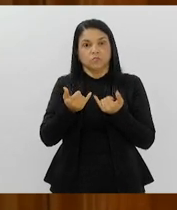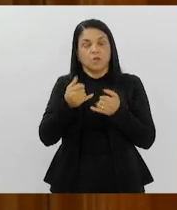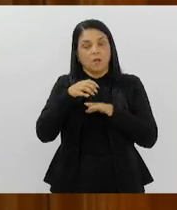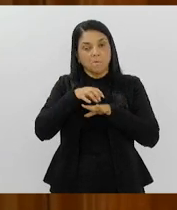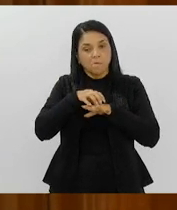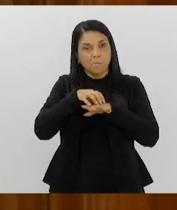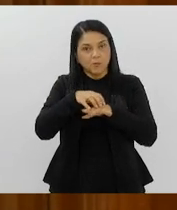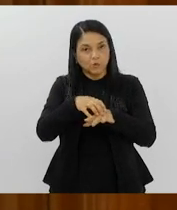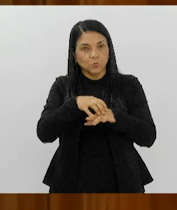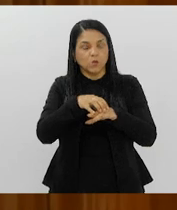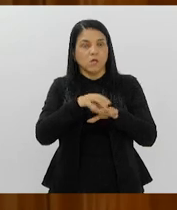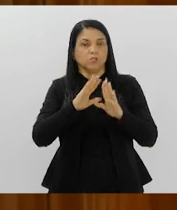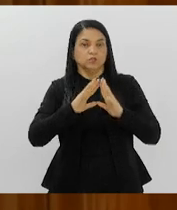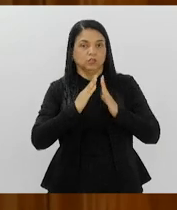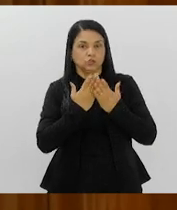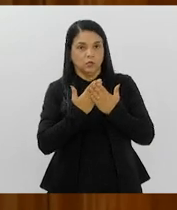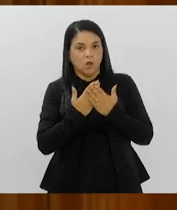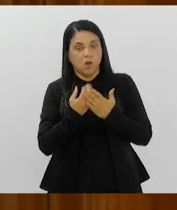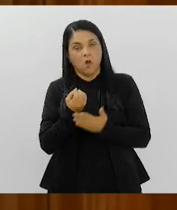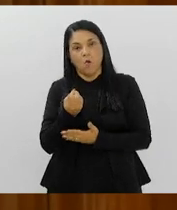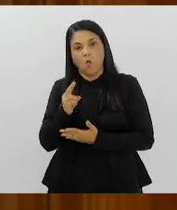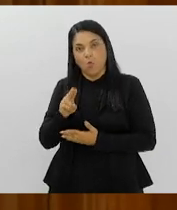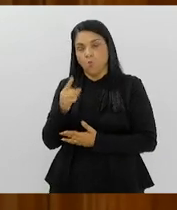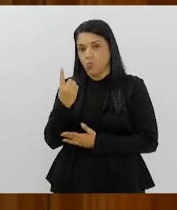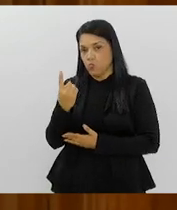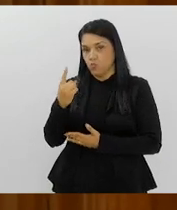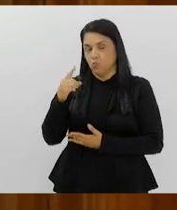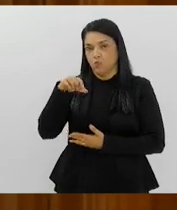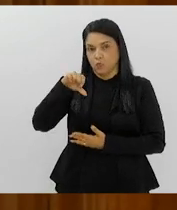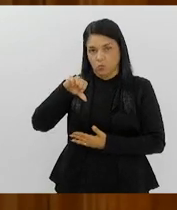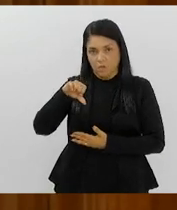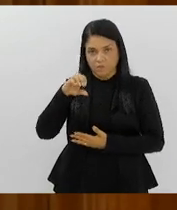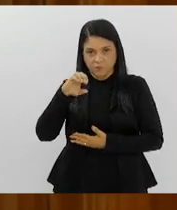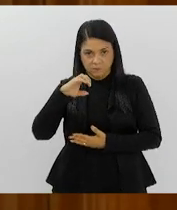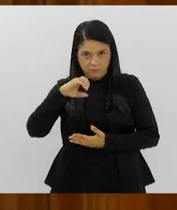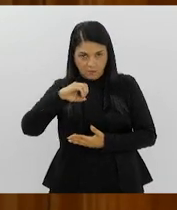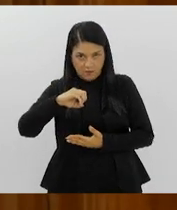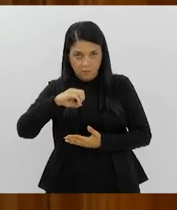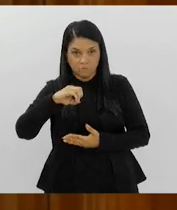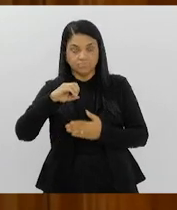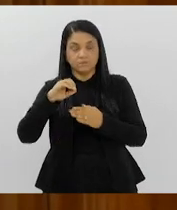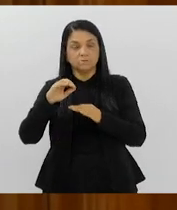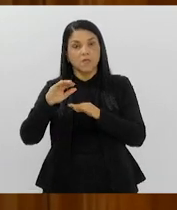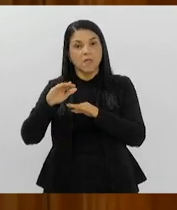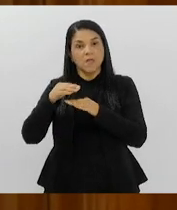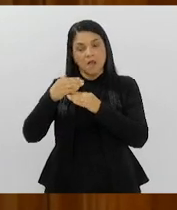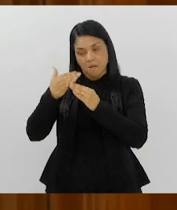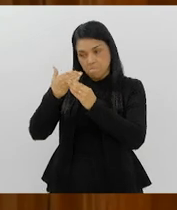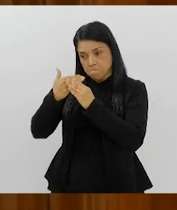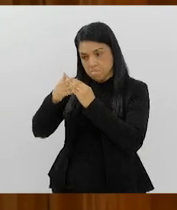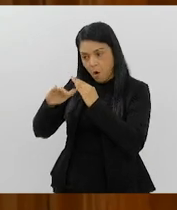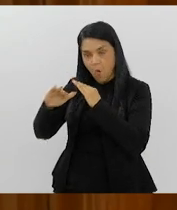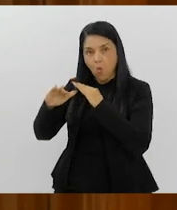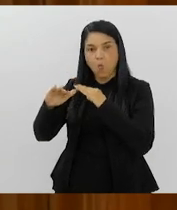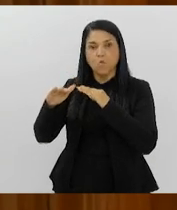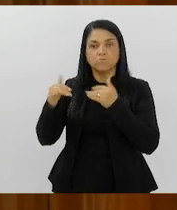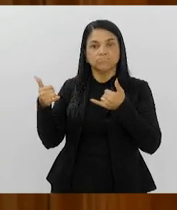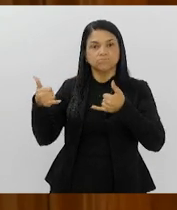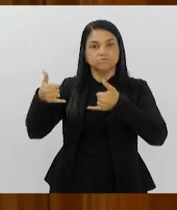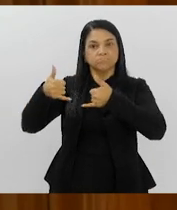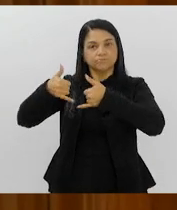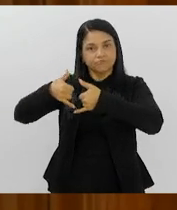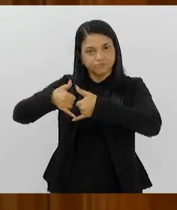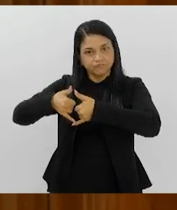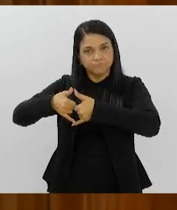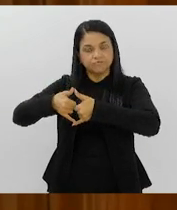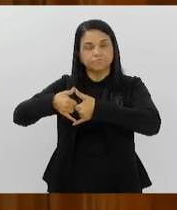ou através do 190, ela é repassada imediatamente e isso tudo é feito